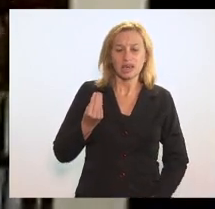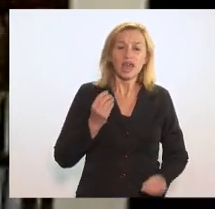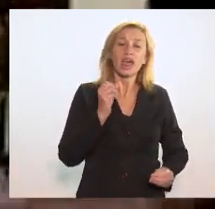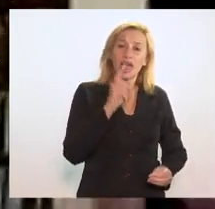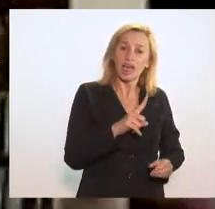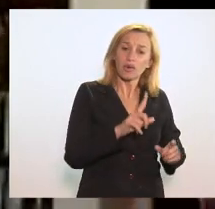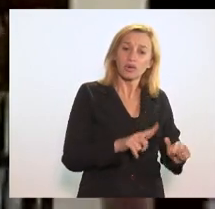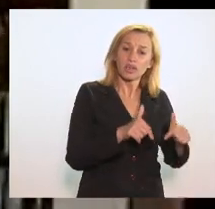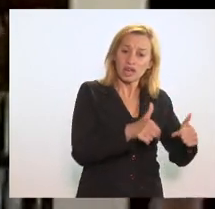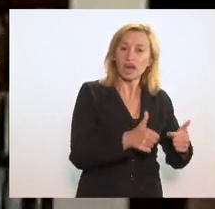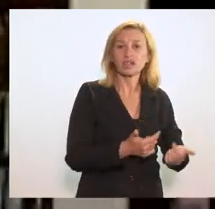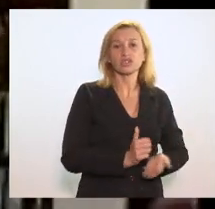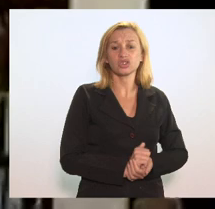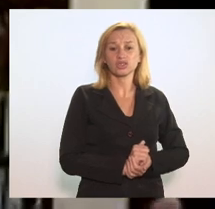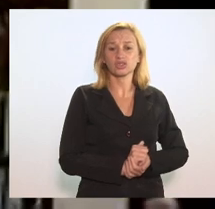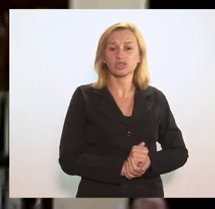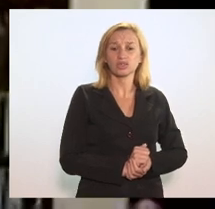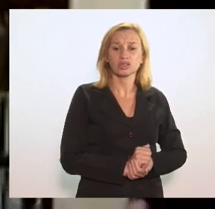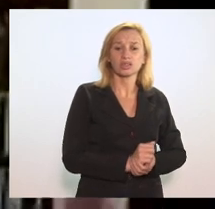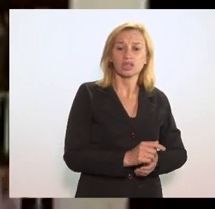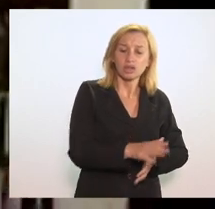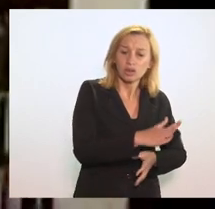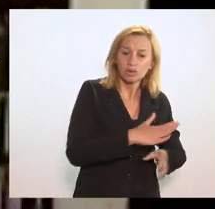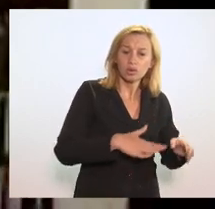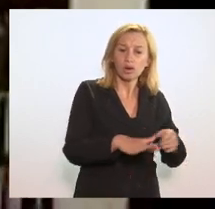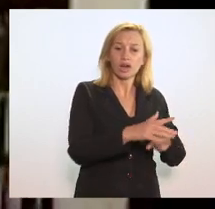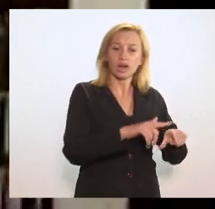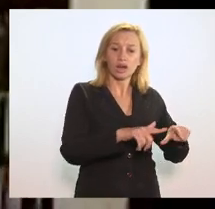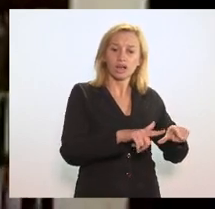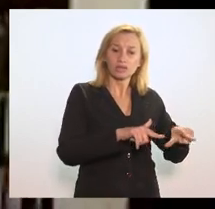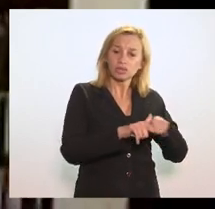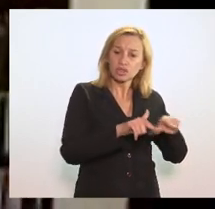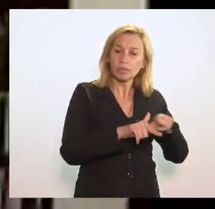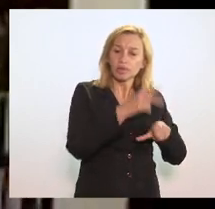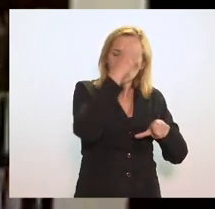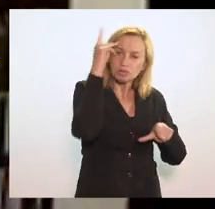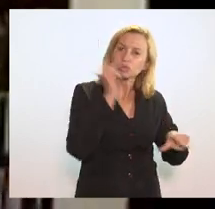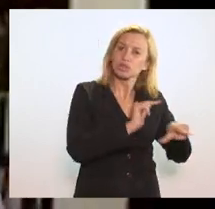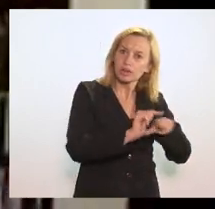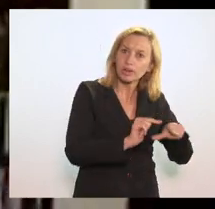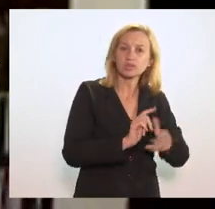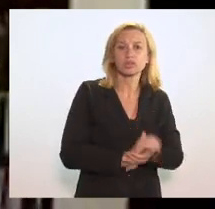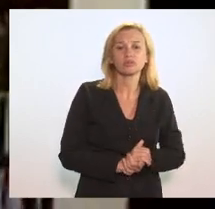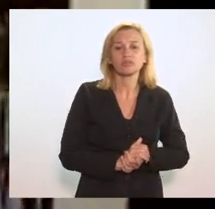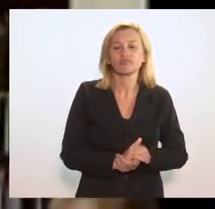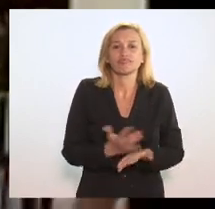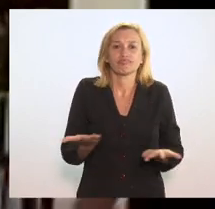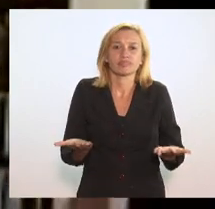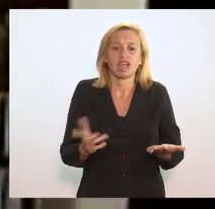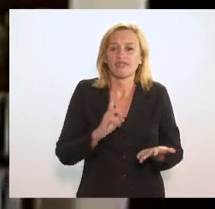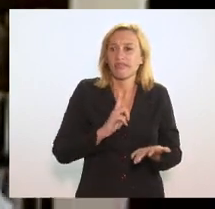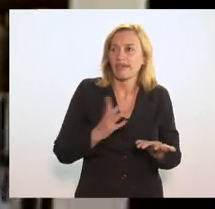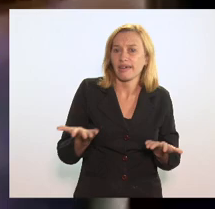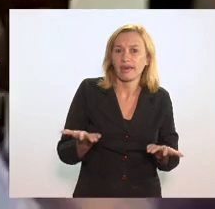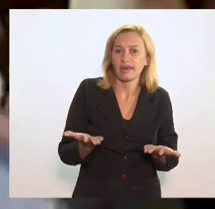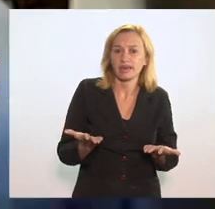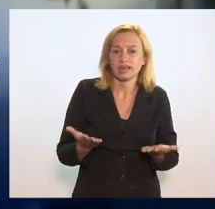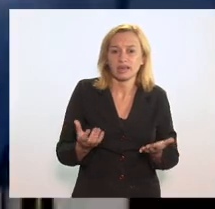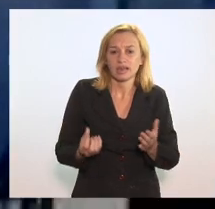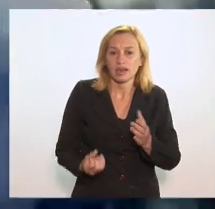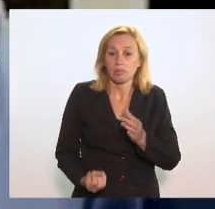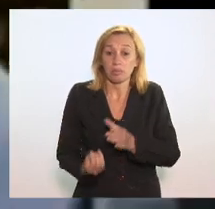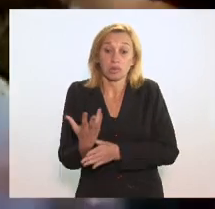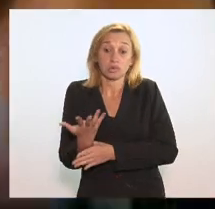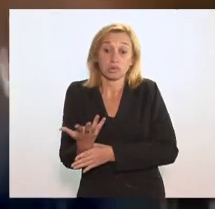operativa constituída dos trabalhadores. Os trabalhadores. Então não adianta ter a cadeia